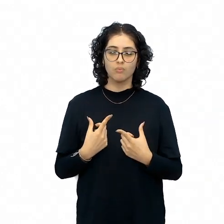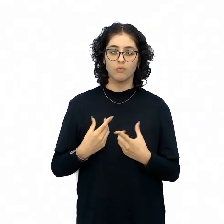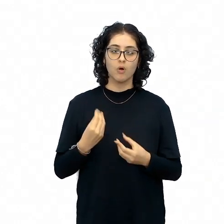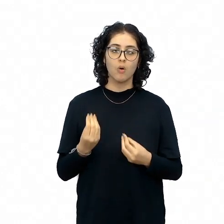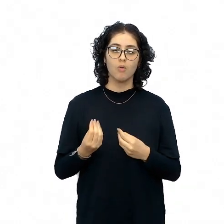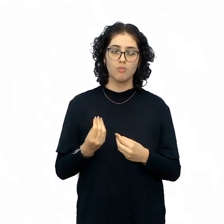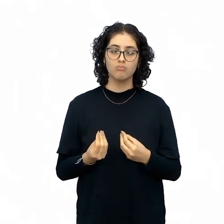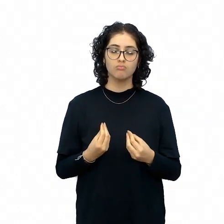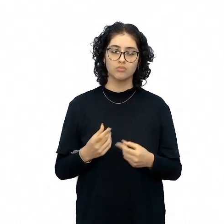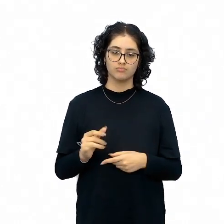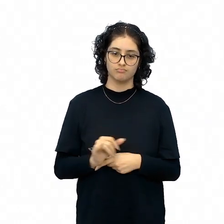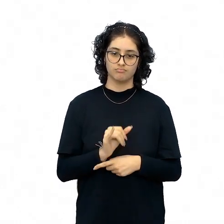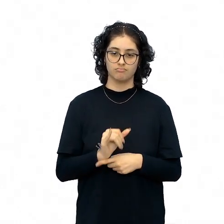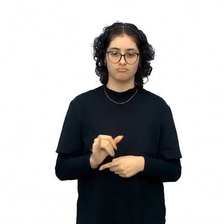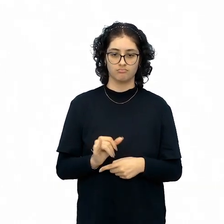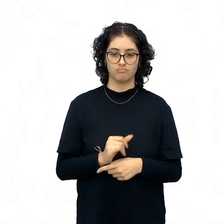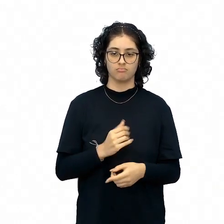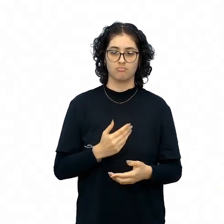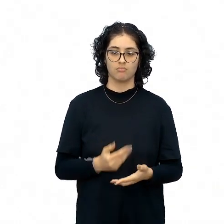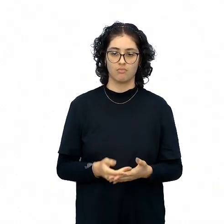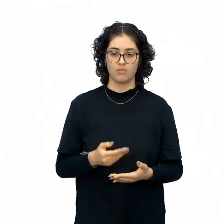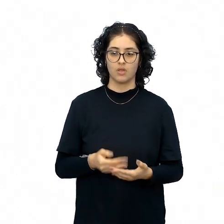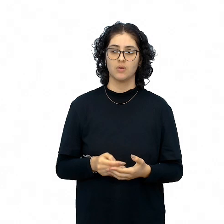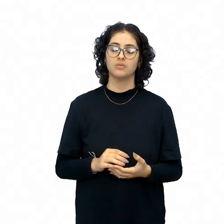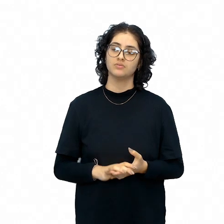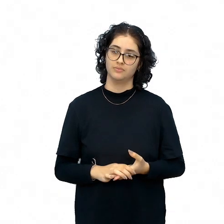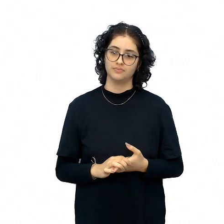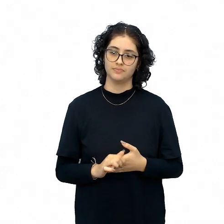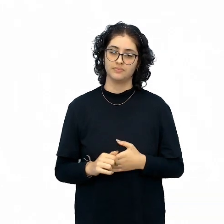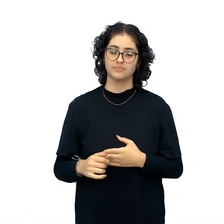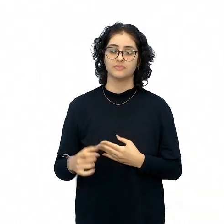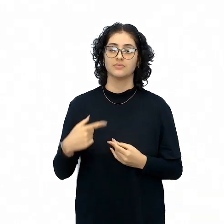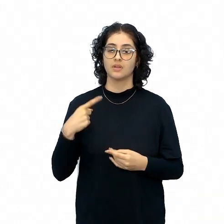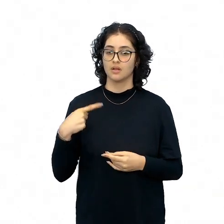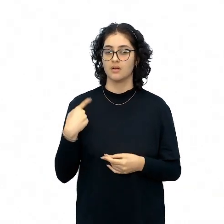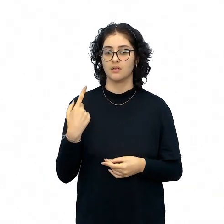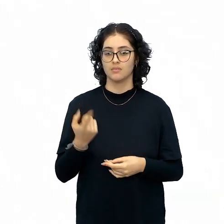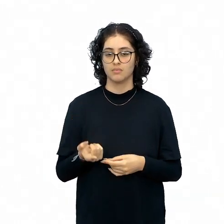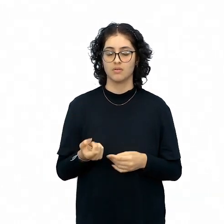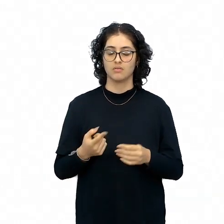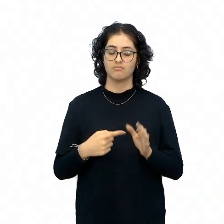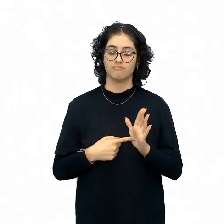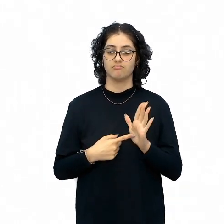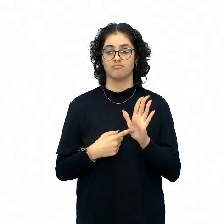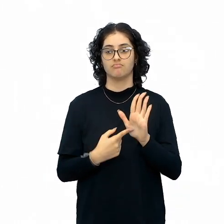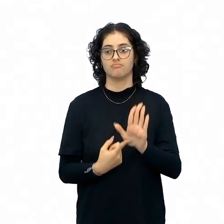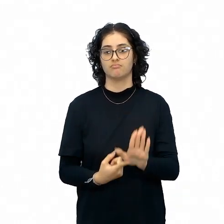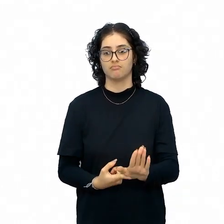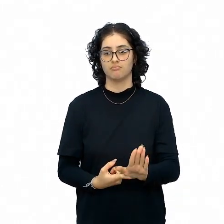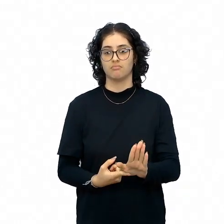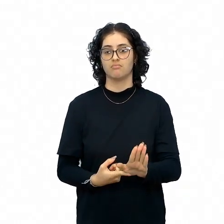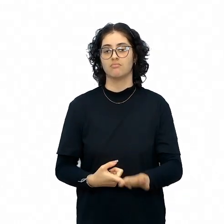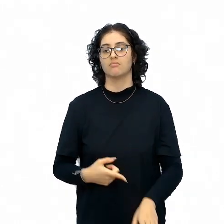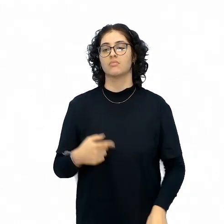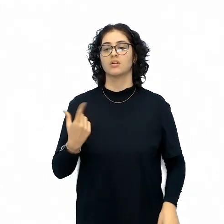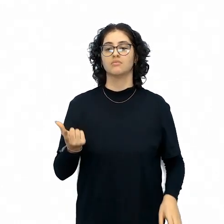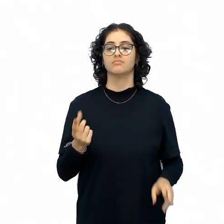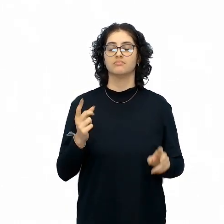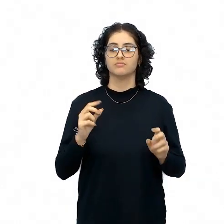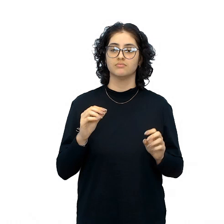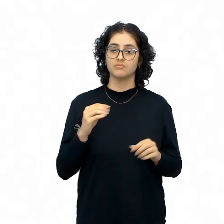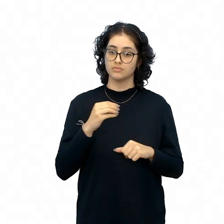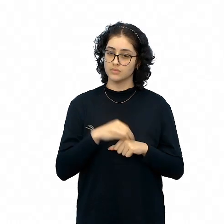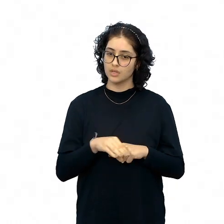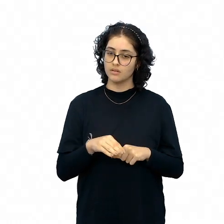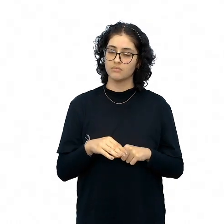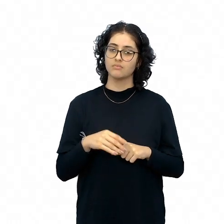aulas, das sequências de atividades 1 do volume 2, para depois apresentar para vocês uma sugestão de experiência